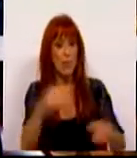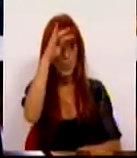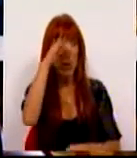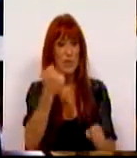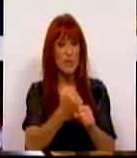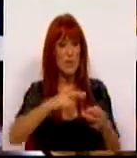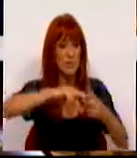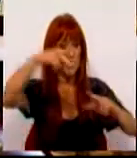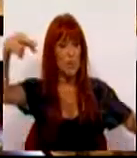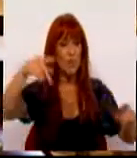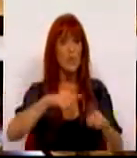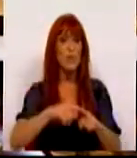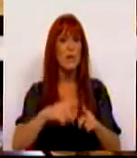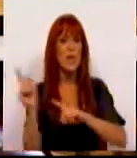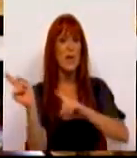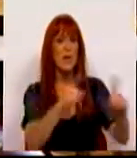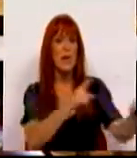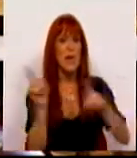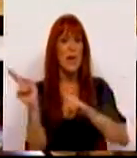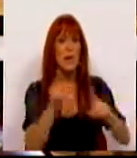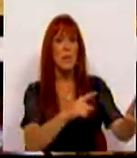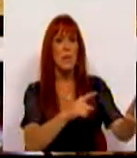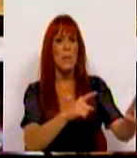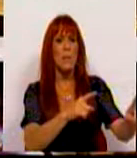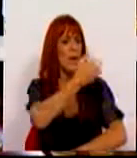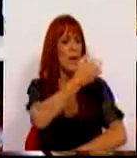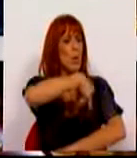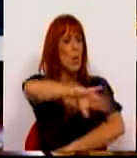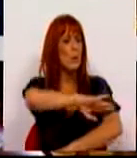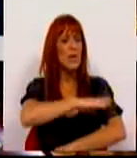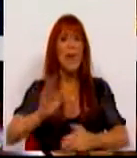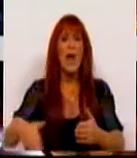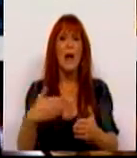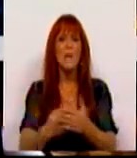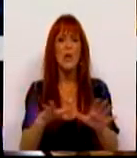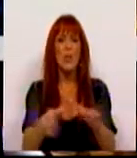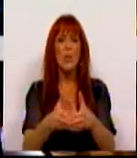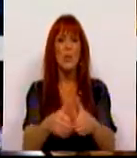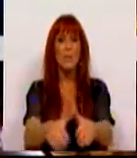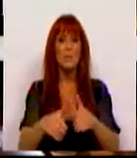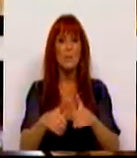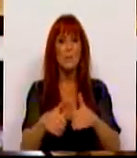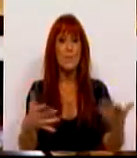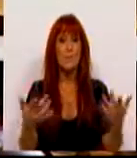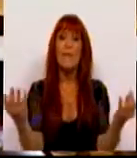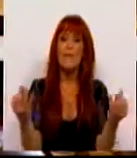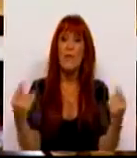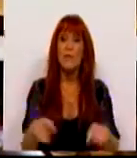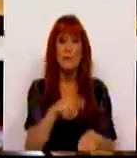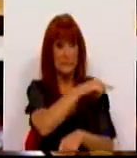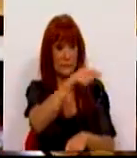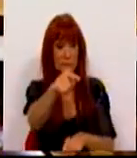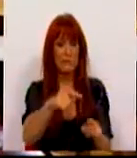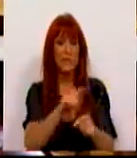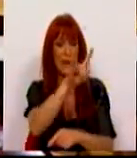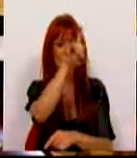serviços municipais de transportes urbanos da Câmara de Coimbra, apresentada aos grupos parlamentares. E, de facto, segundo eles,